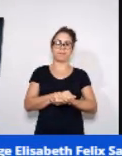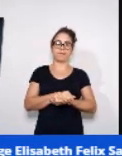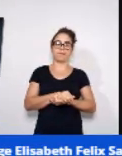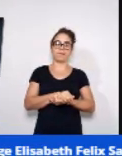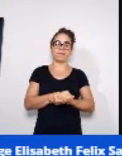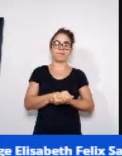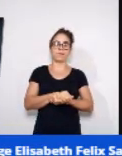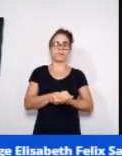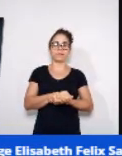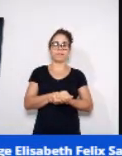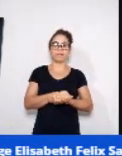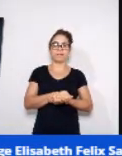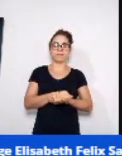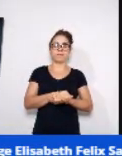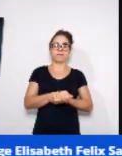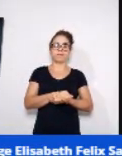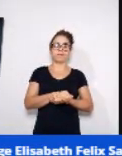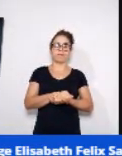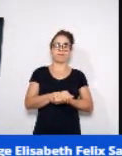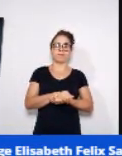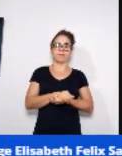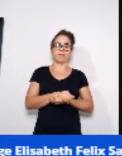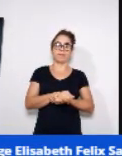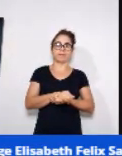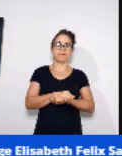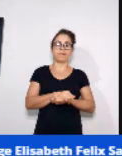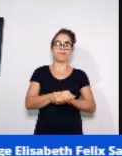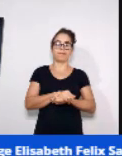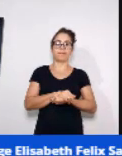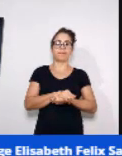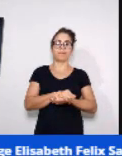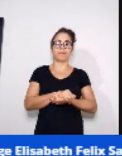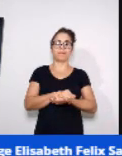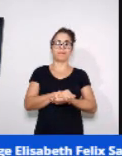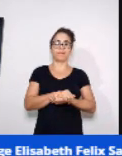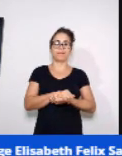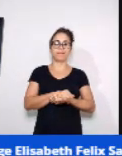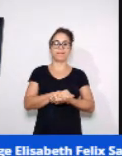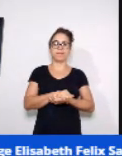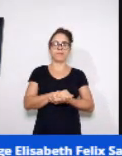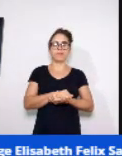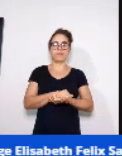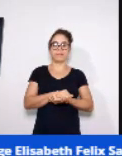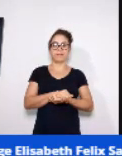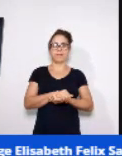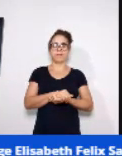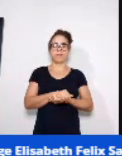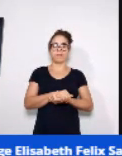O microfone está fechado, professora.